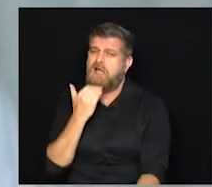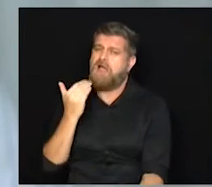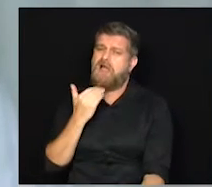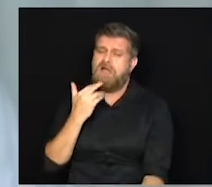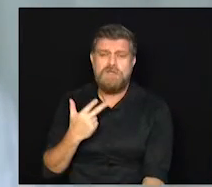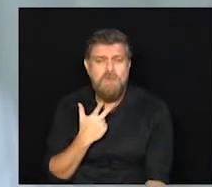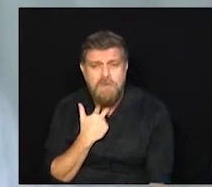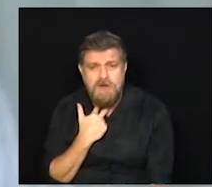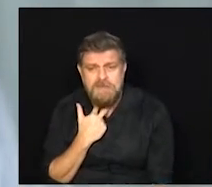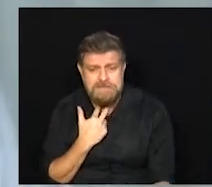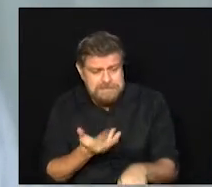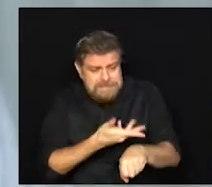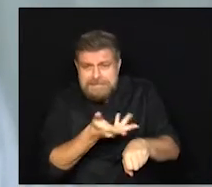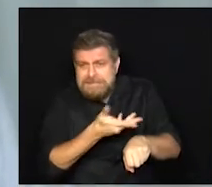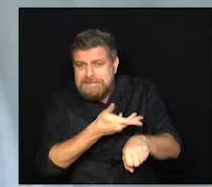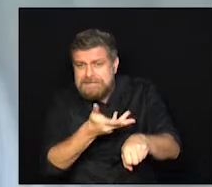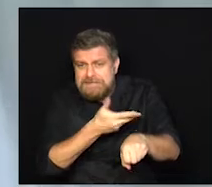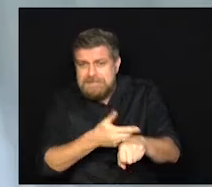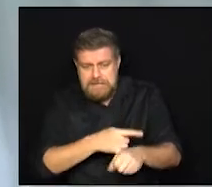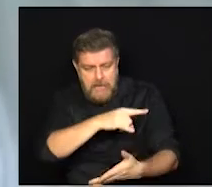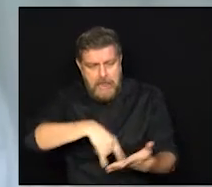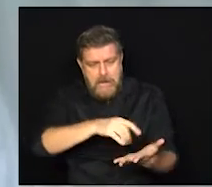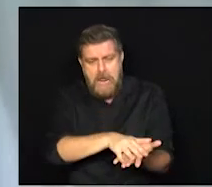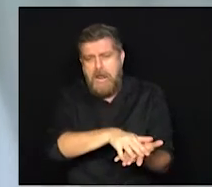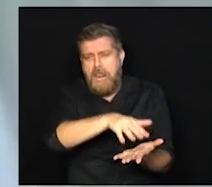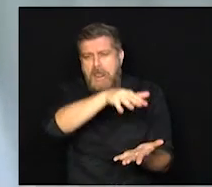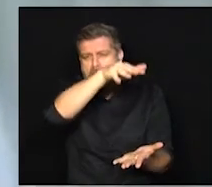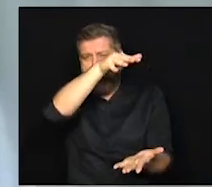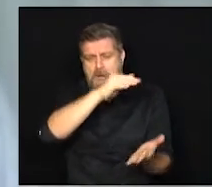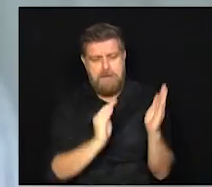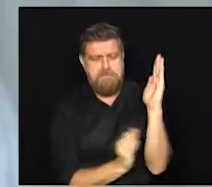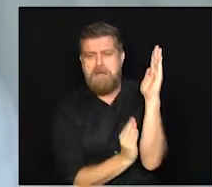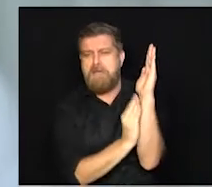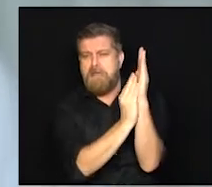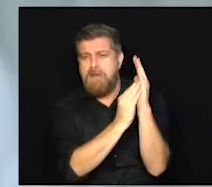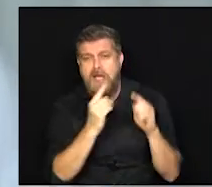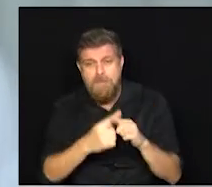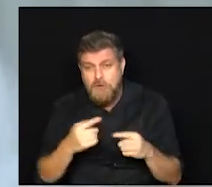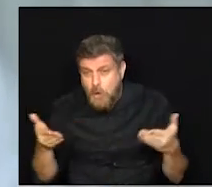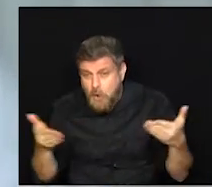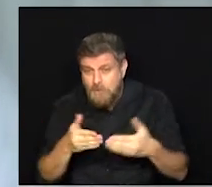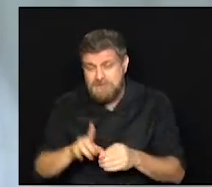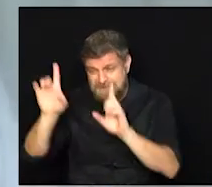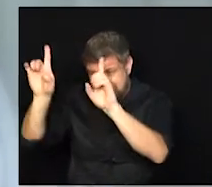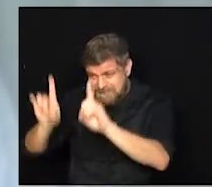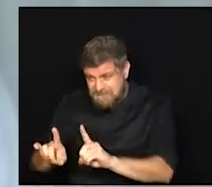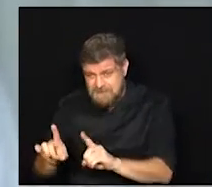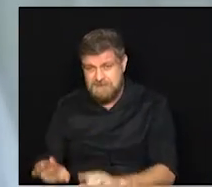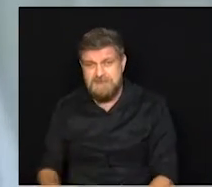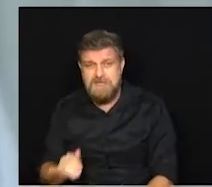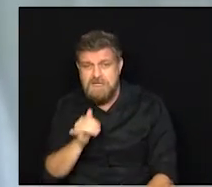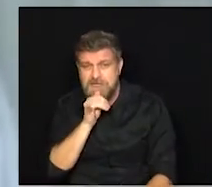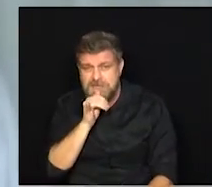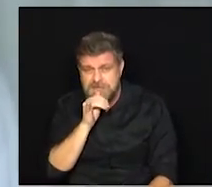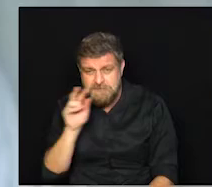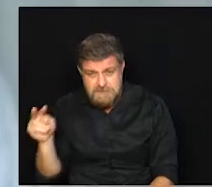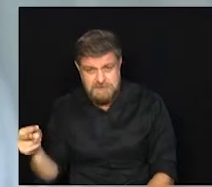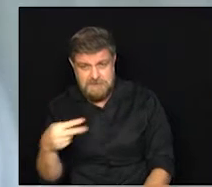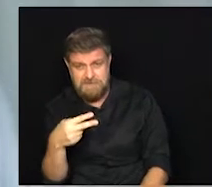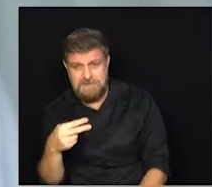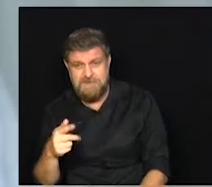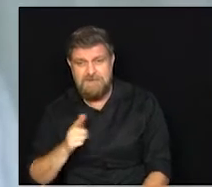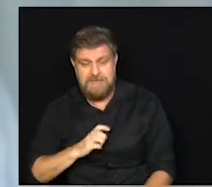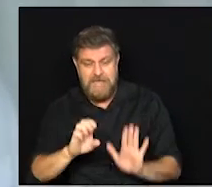de efetividade, menos leis. Porque hoje o deficiente, se você pegar a Constituição Federal, o ECA,